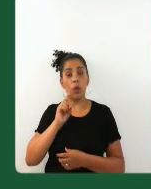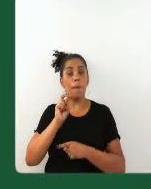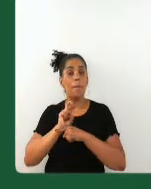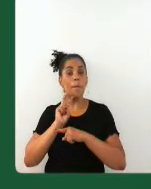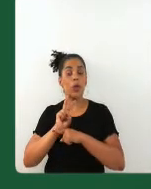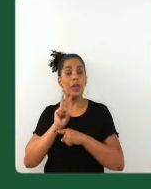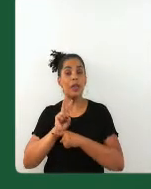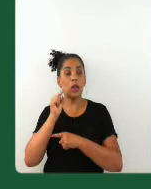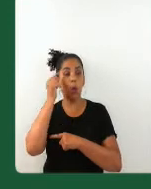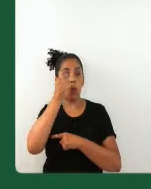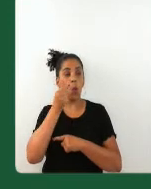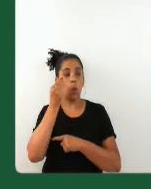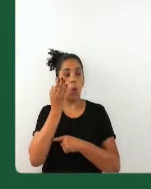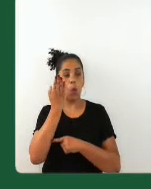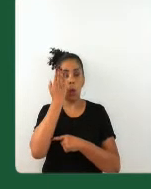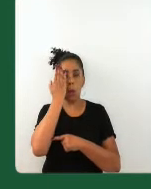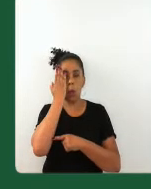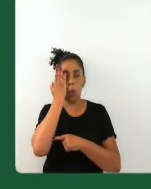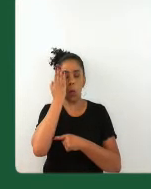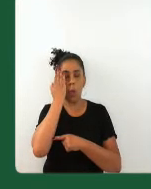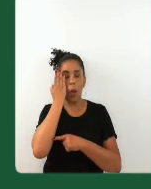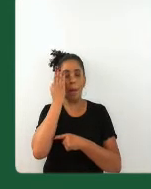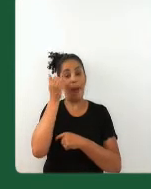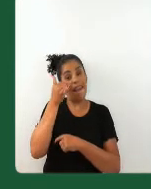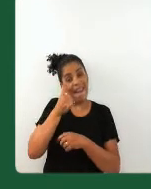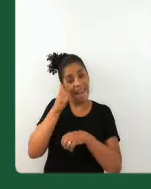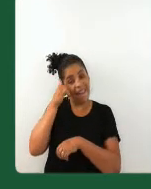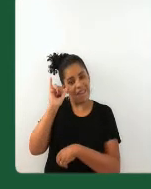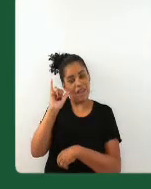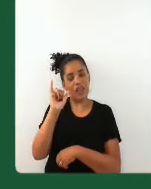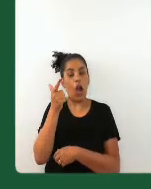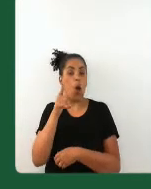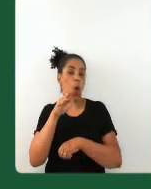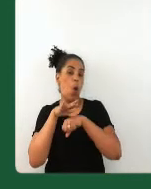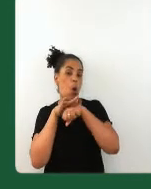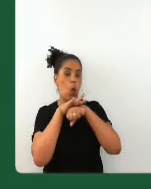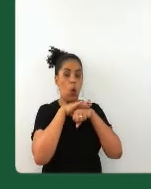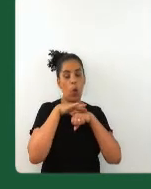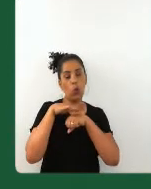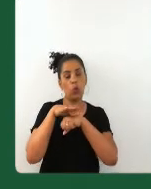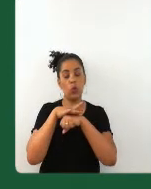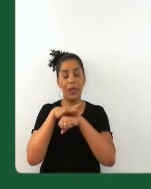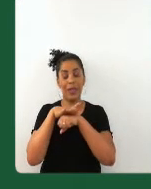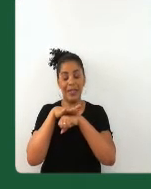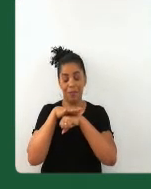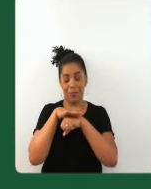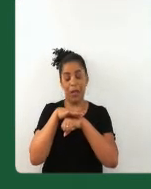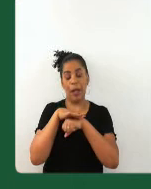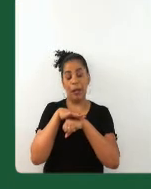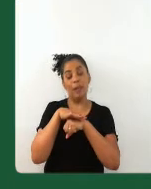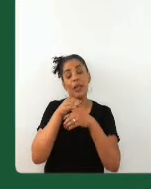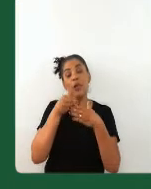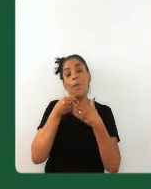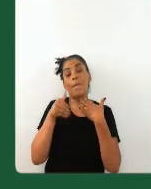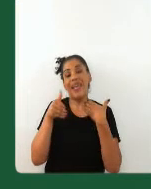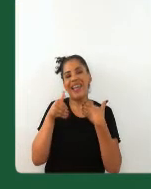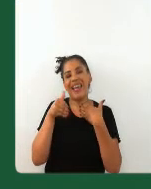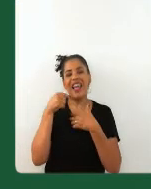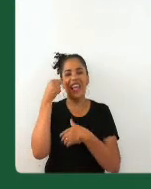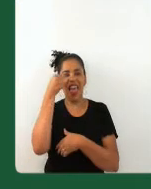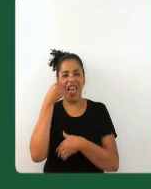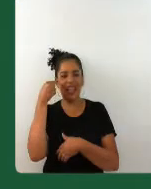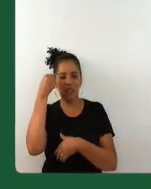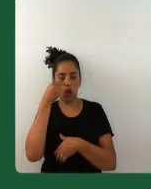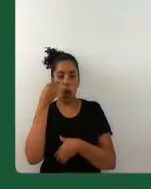né? Para não que tenha úlcera, evitar úlcera, né? E evitar a perda desse olho, né? E